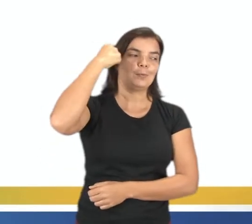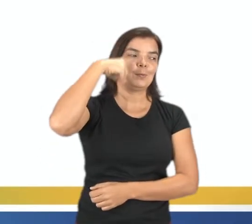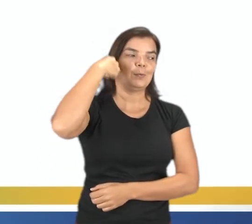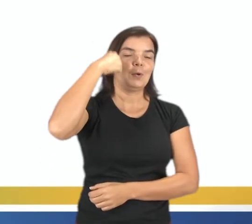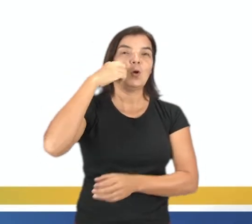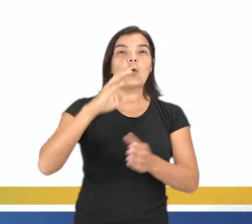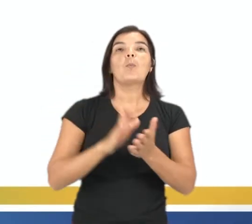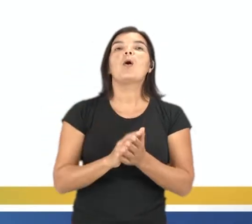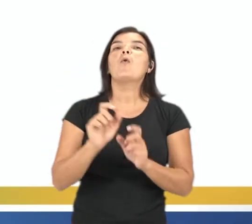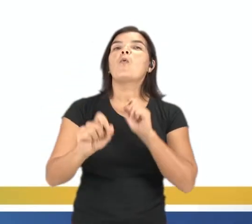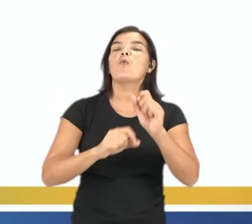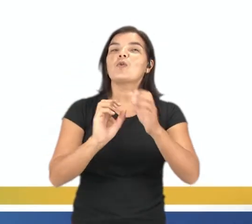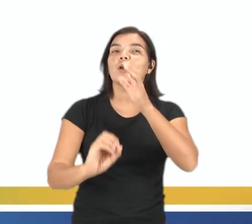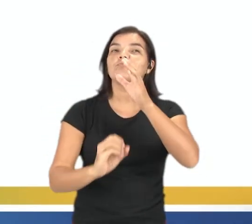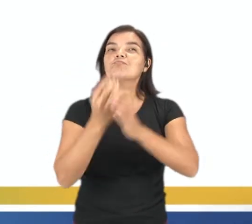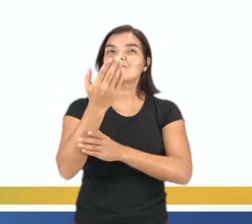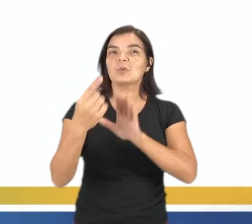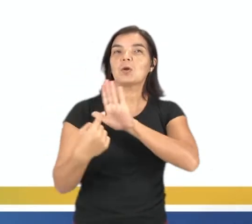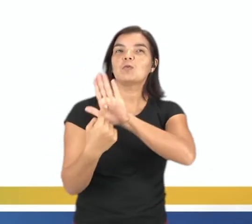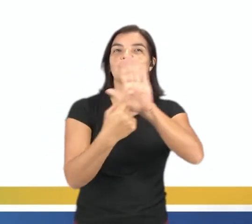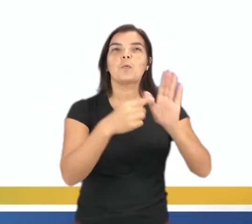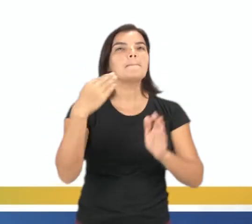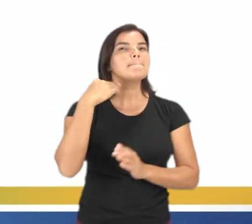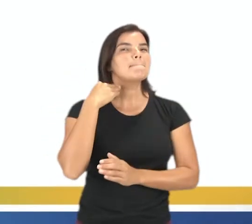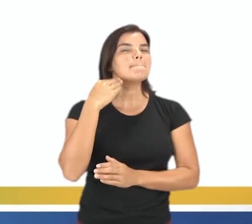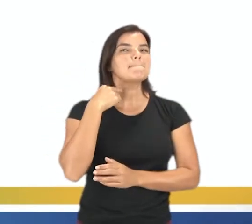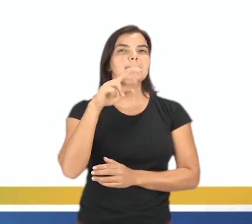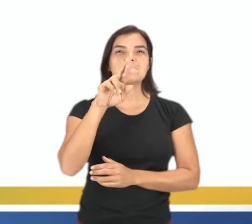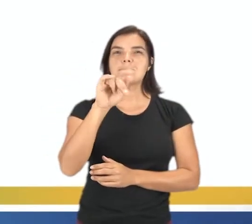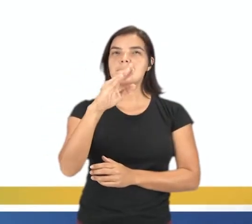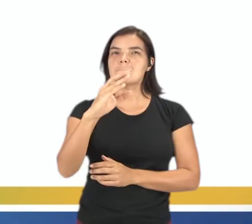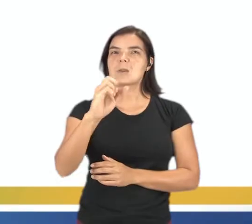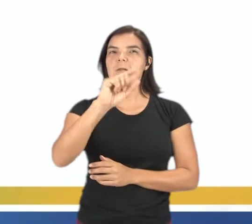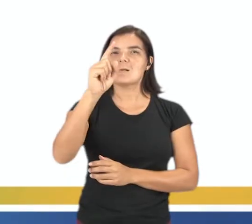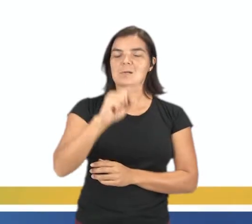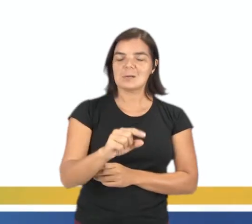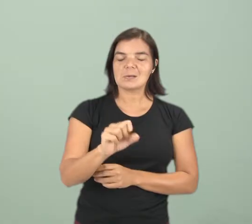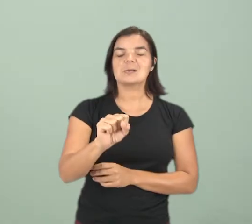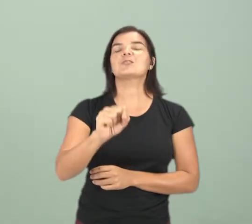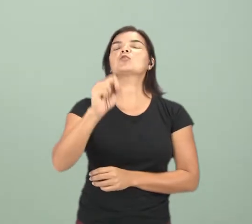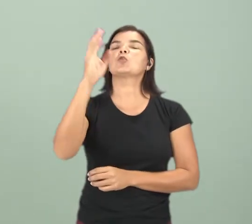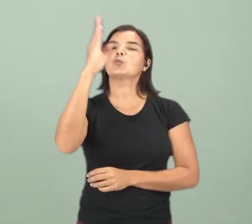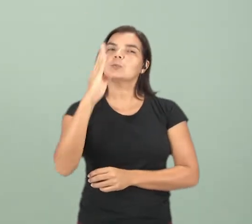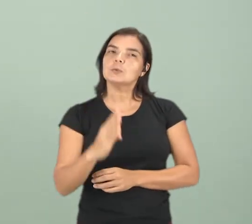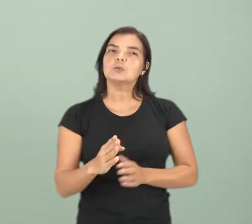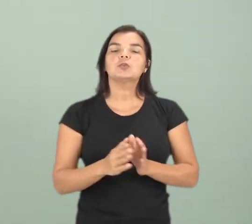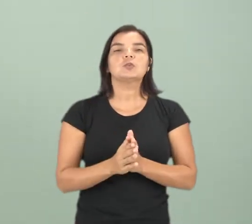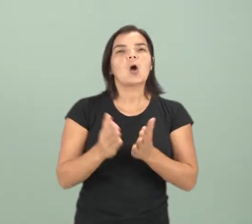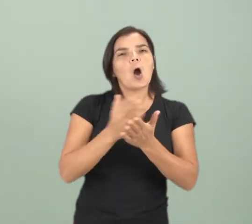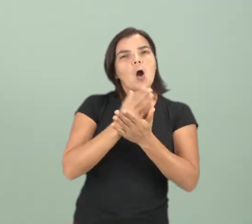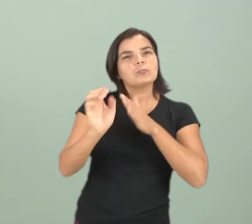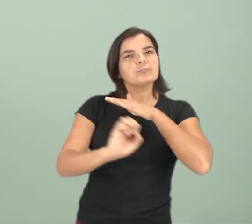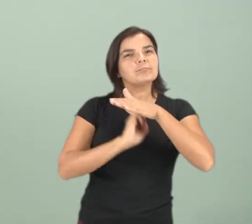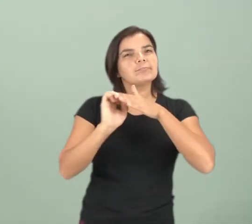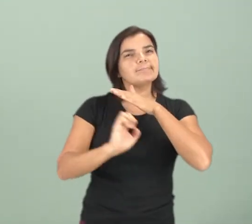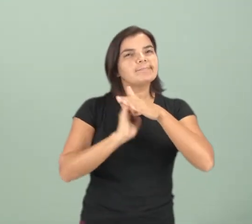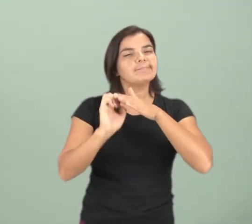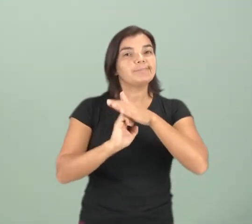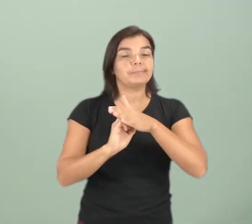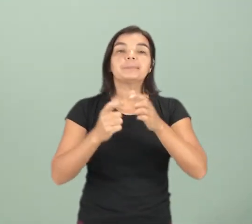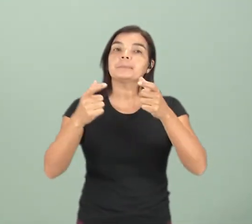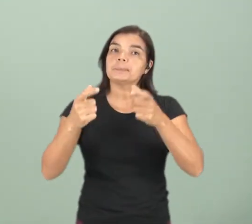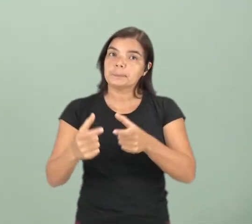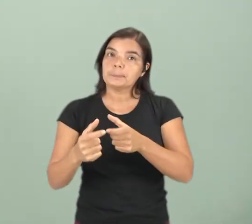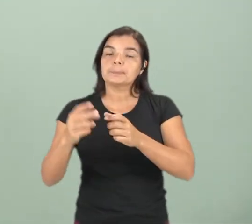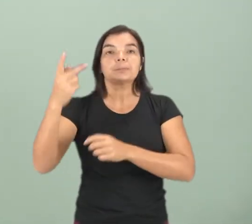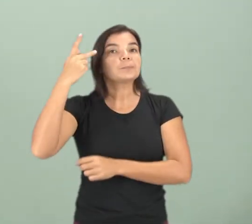a criação de uma representação do Banco do BRICS no Brasil. Segundo alguns empresários, essa sede que vai